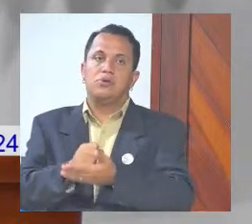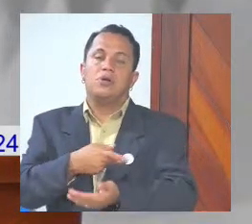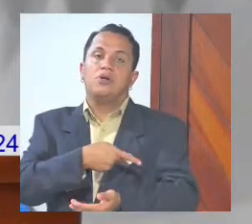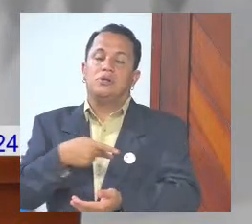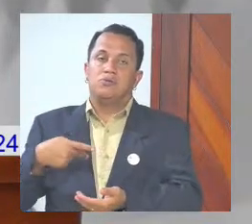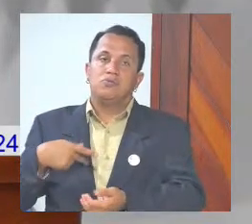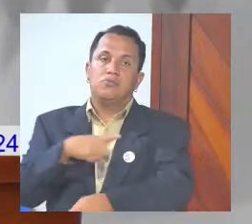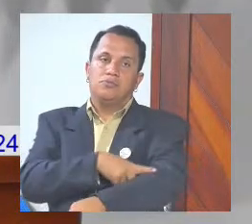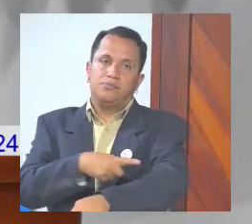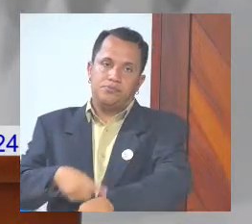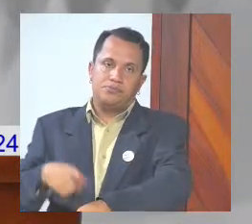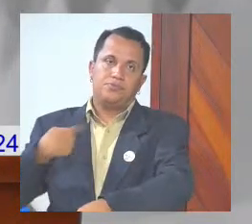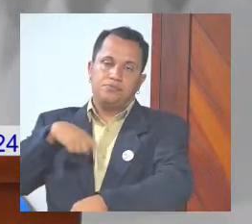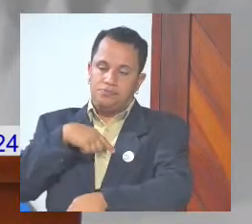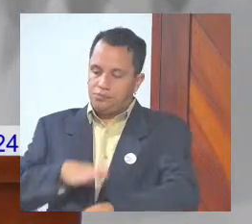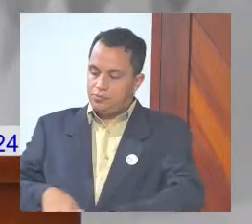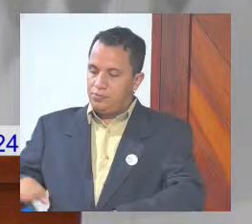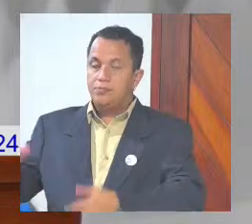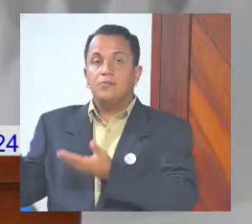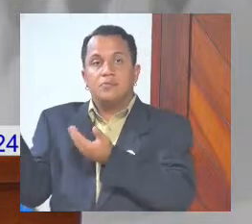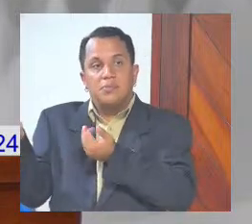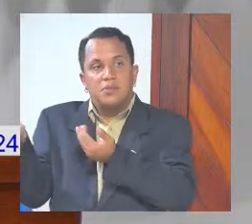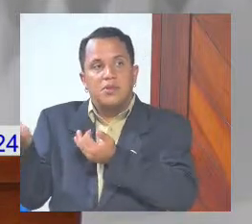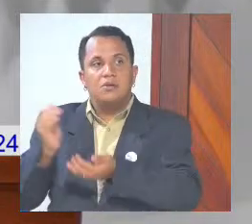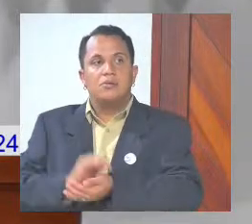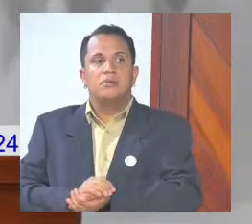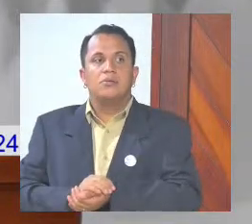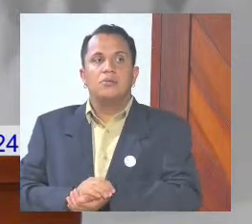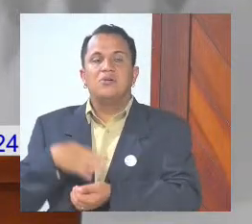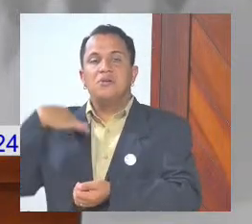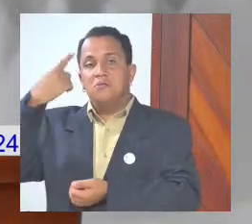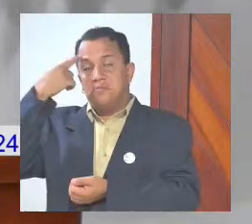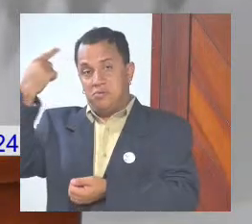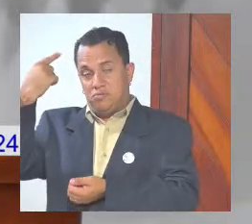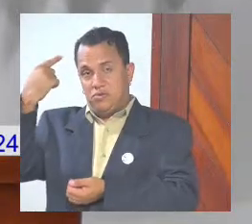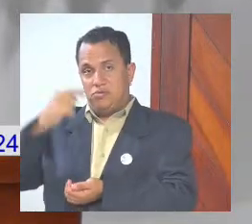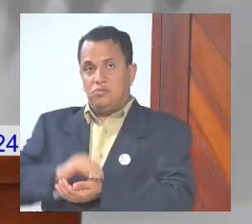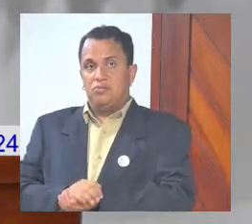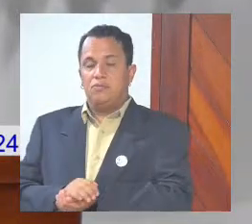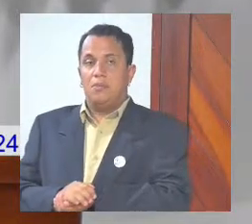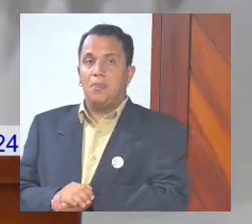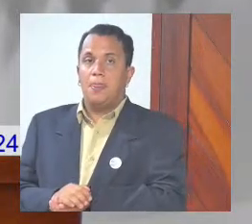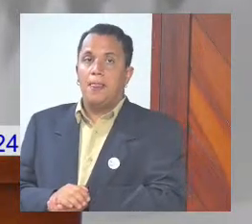saúde e educação às nossas crianças e adolescentes. Para ter uma ideia,